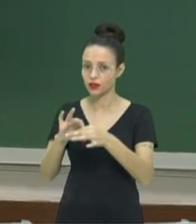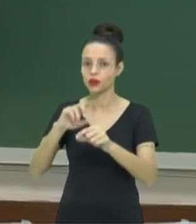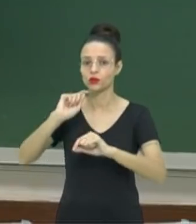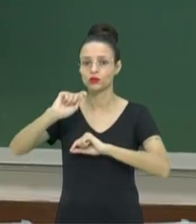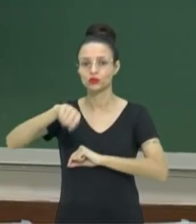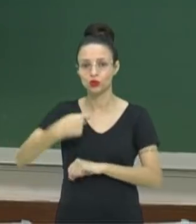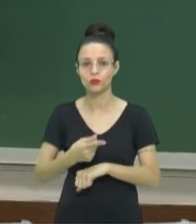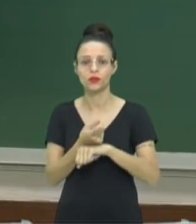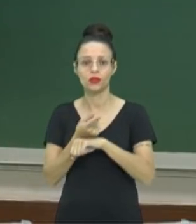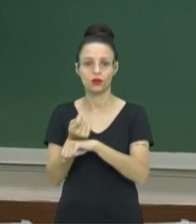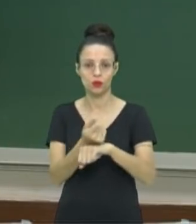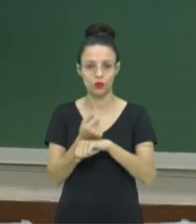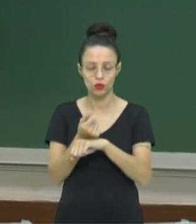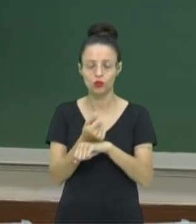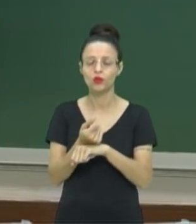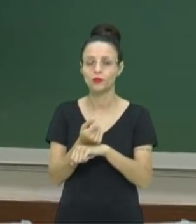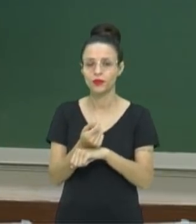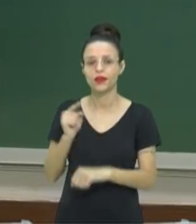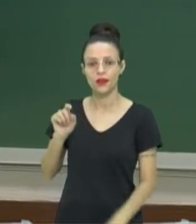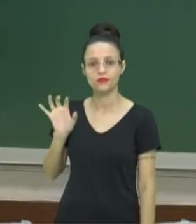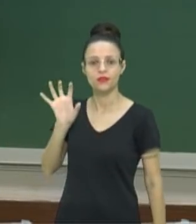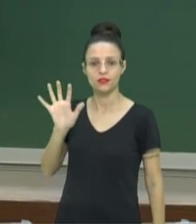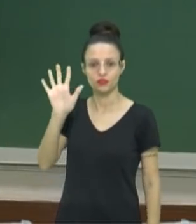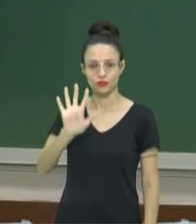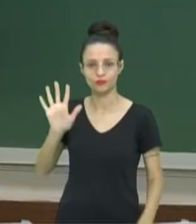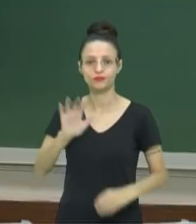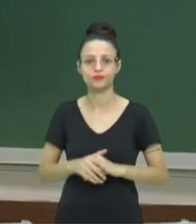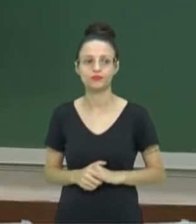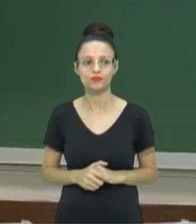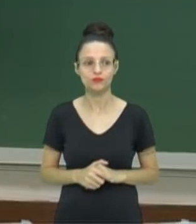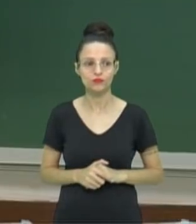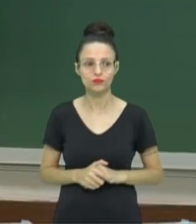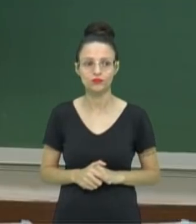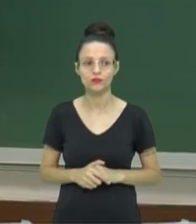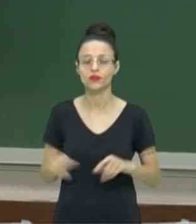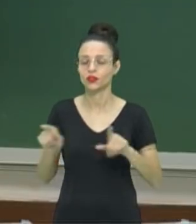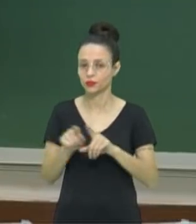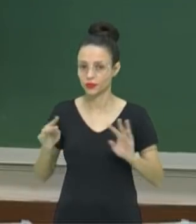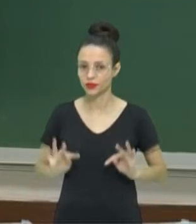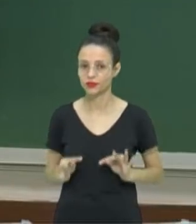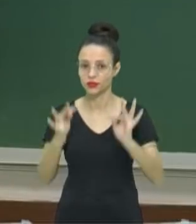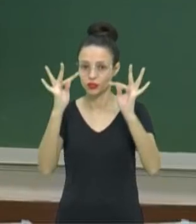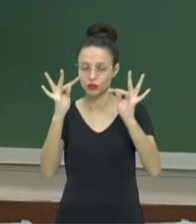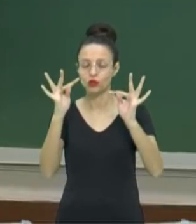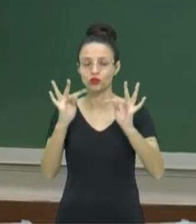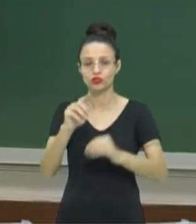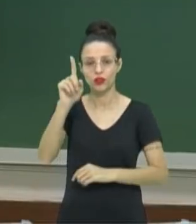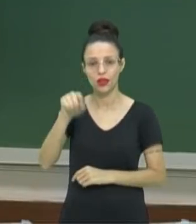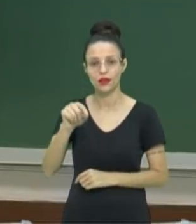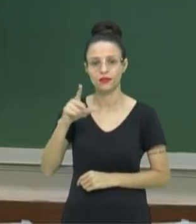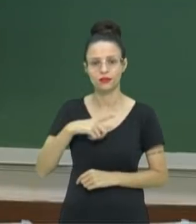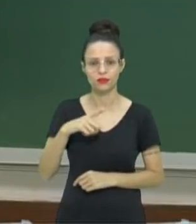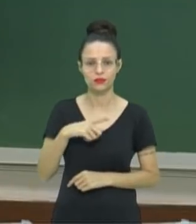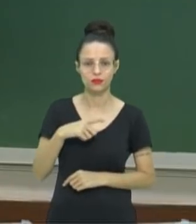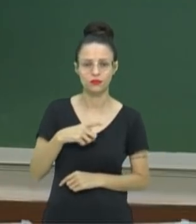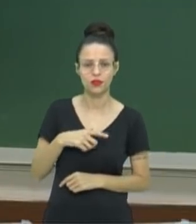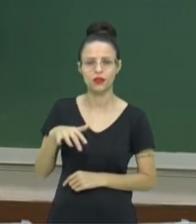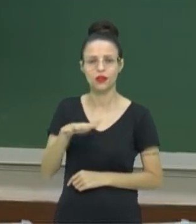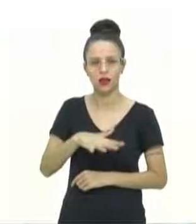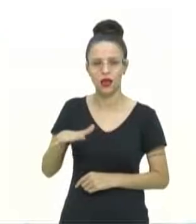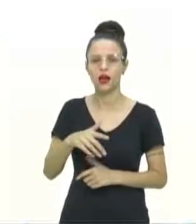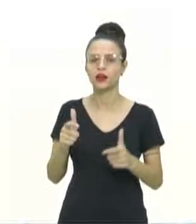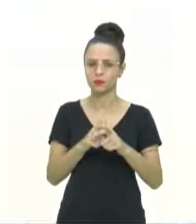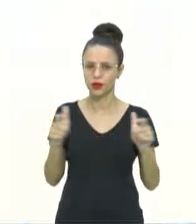questão econômica da região, certo? O setor de tecnologia aparece mais ali, tem um campo